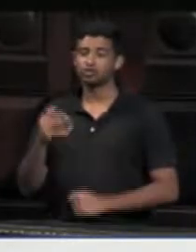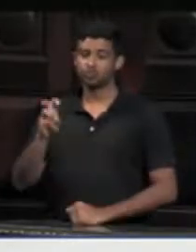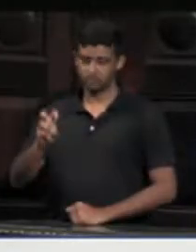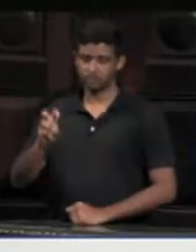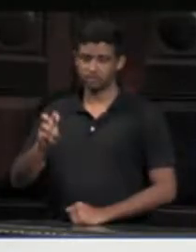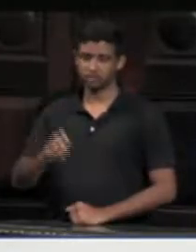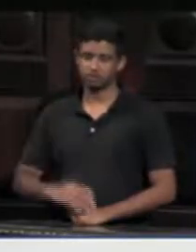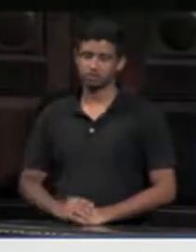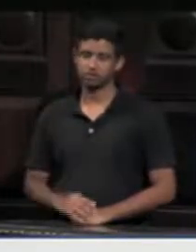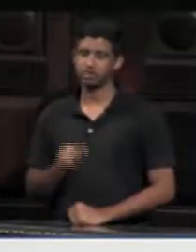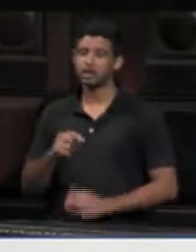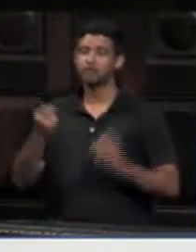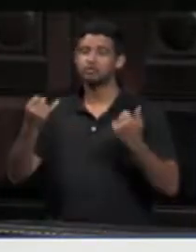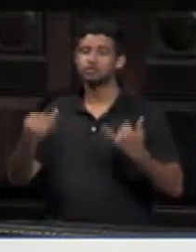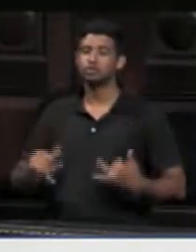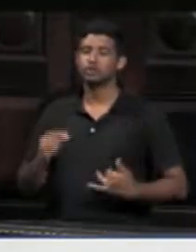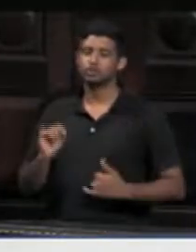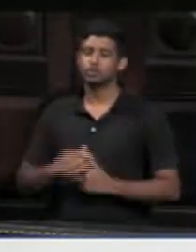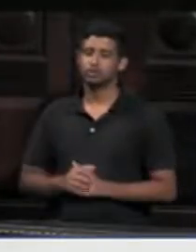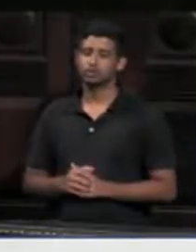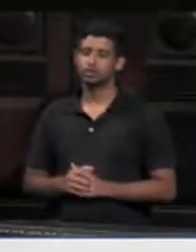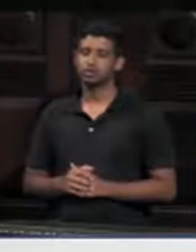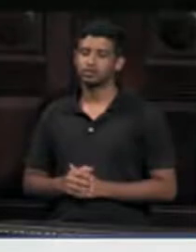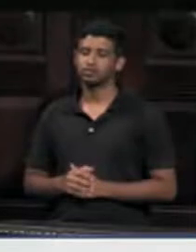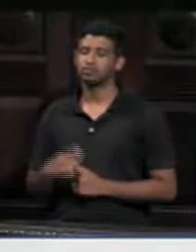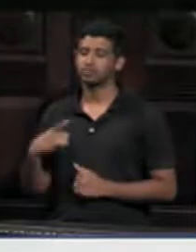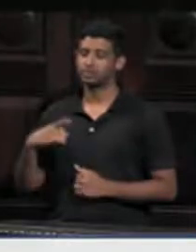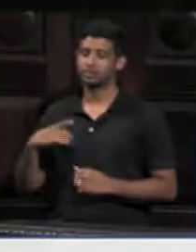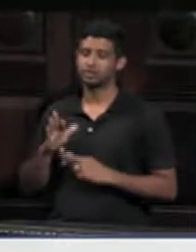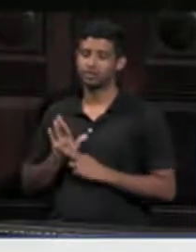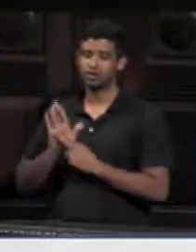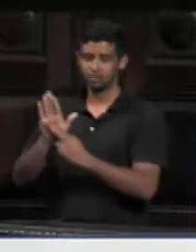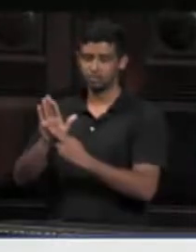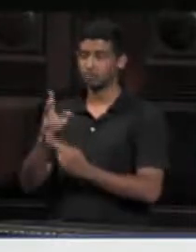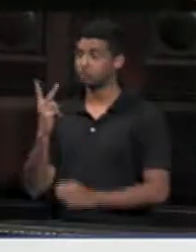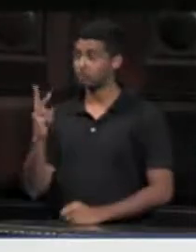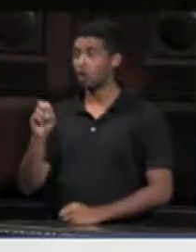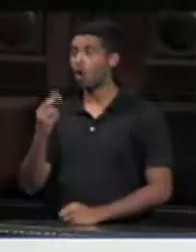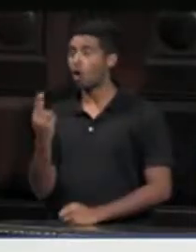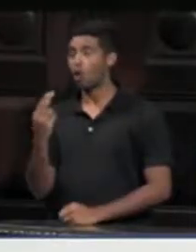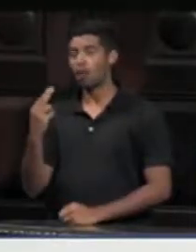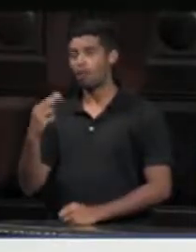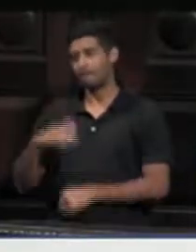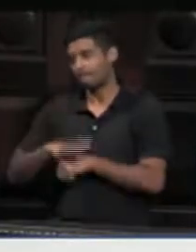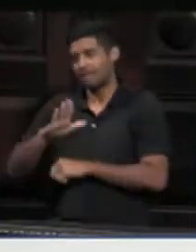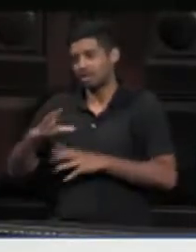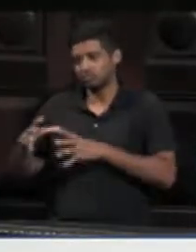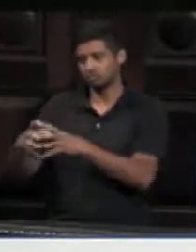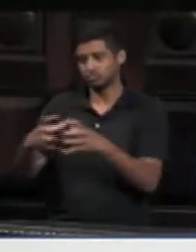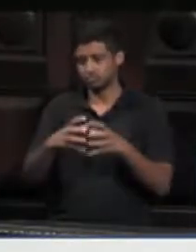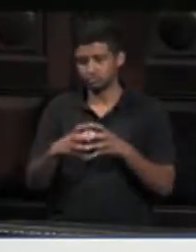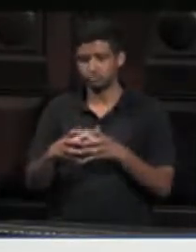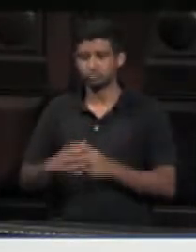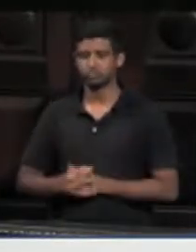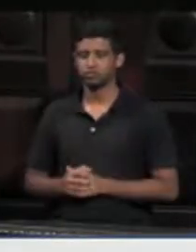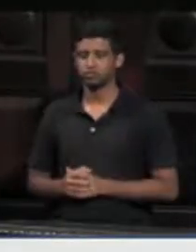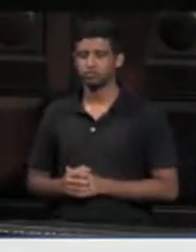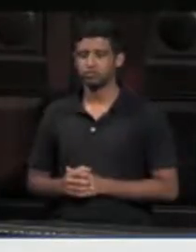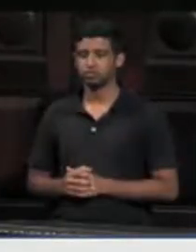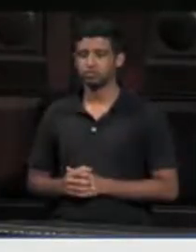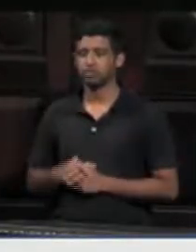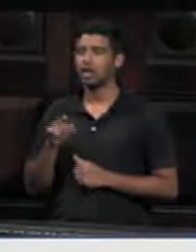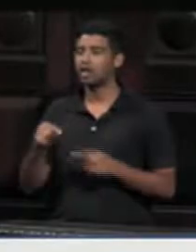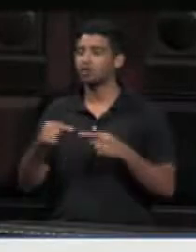nosso regimento interno diz o seguinte: as representações de 2 ou mais partidos, por deliberação das